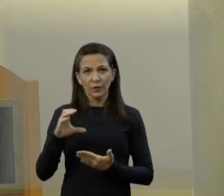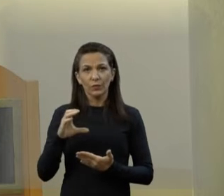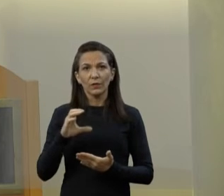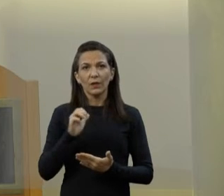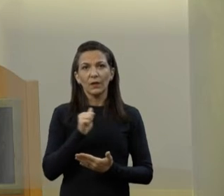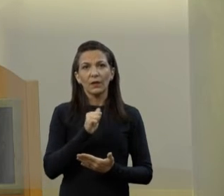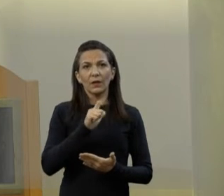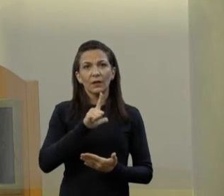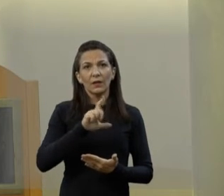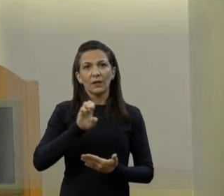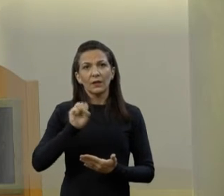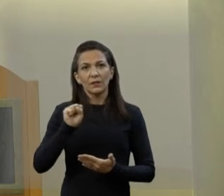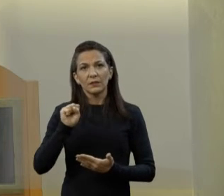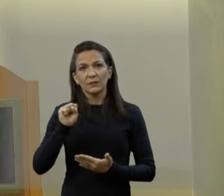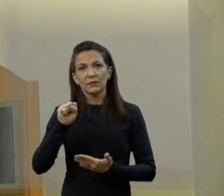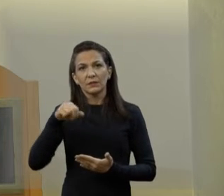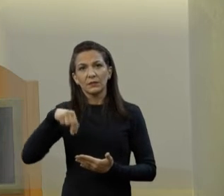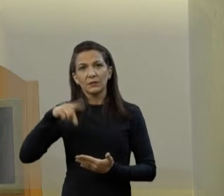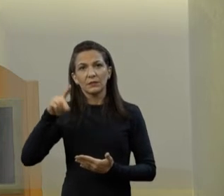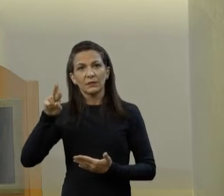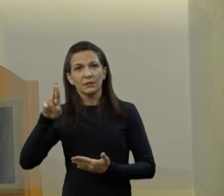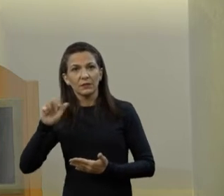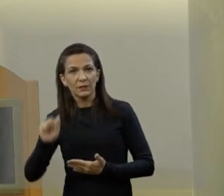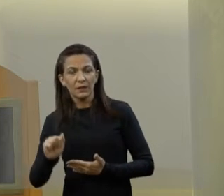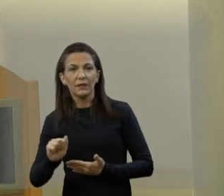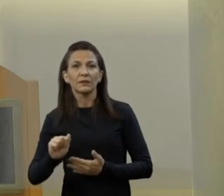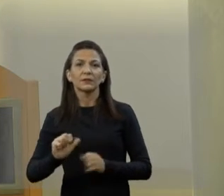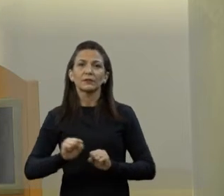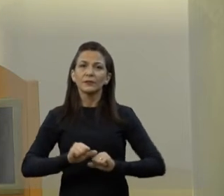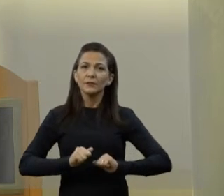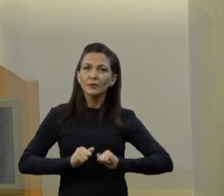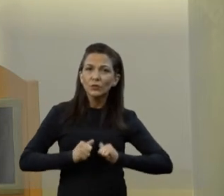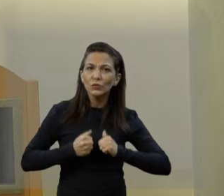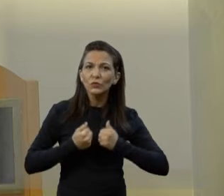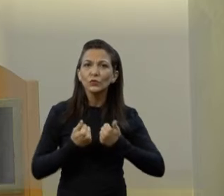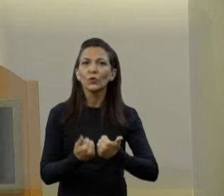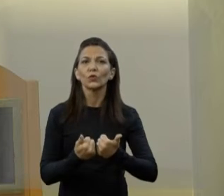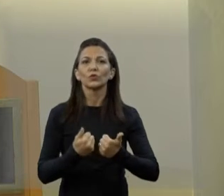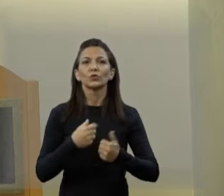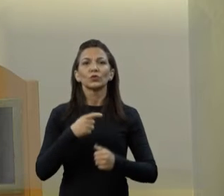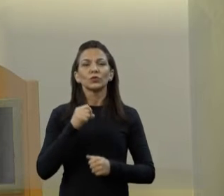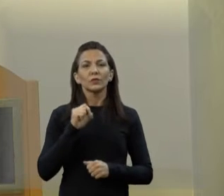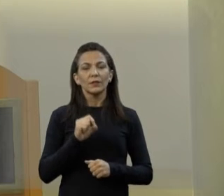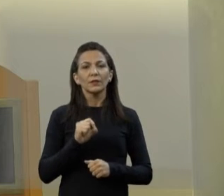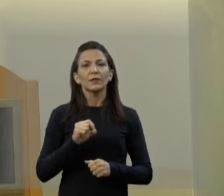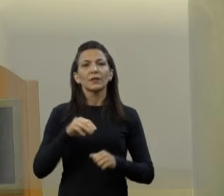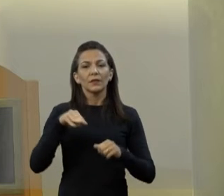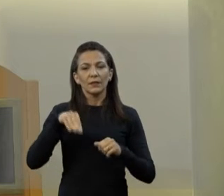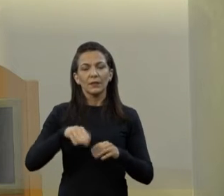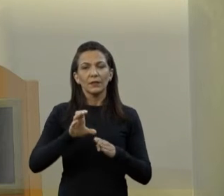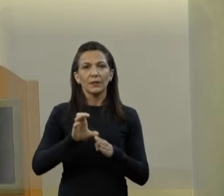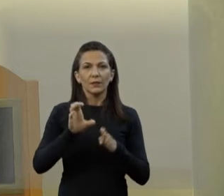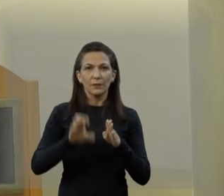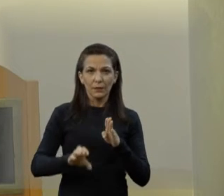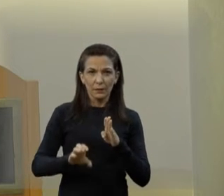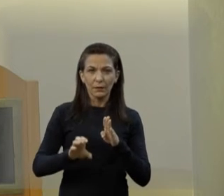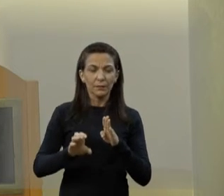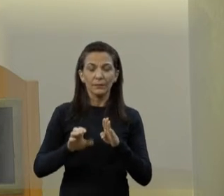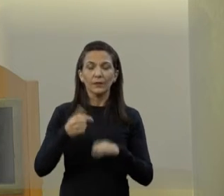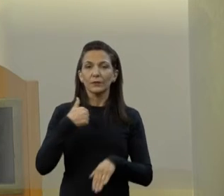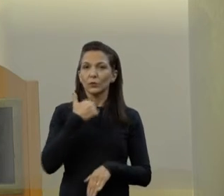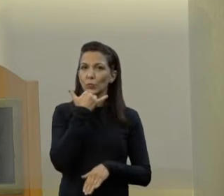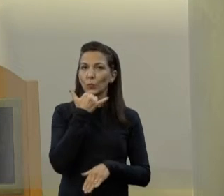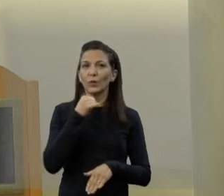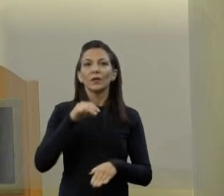Alessandra da dona que não tem medido esforços e para que esta casa esse novo equipamento